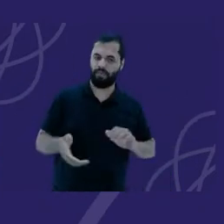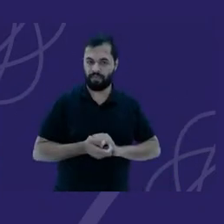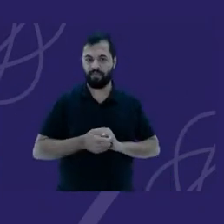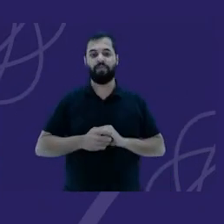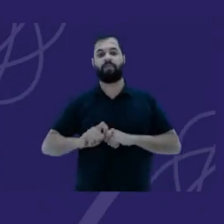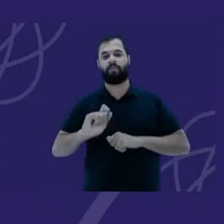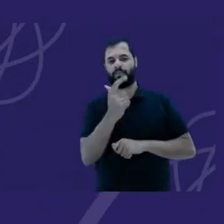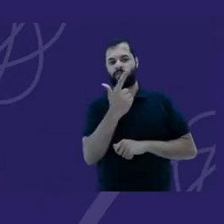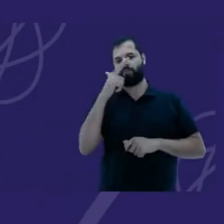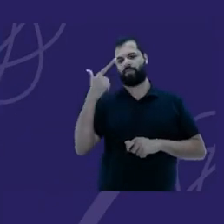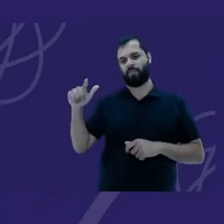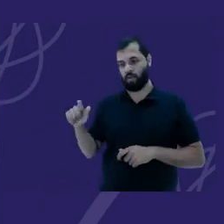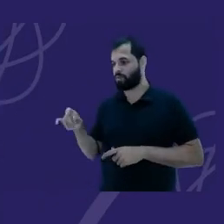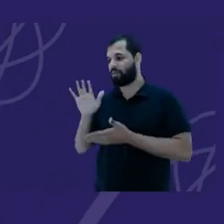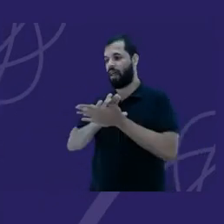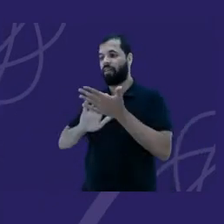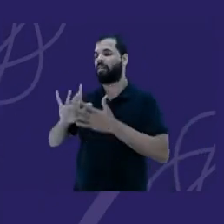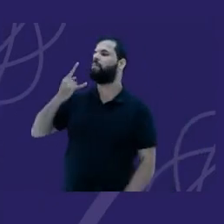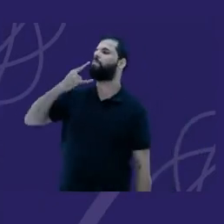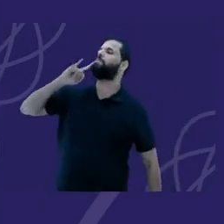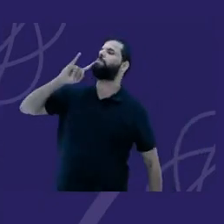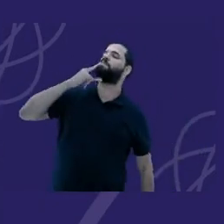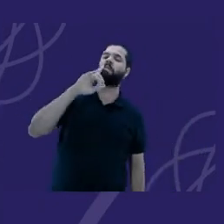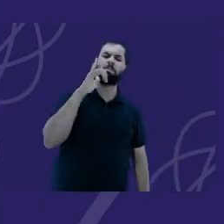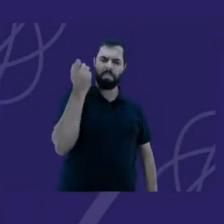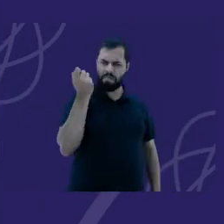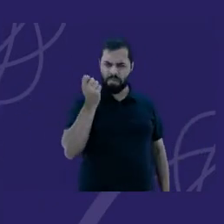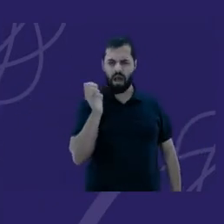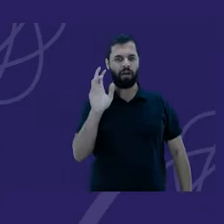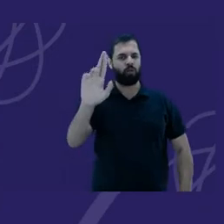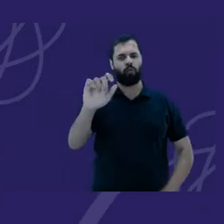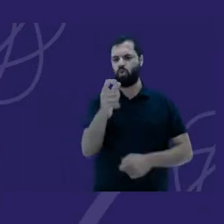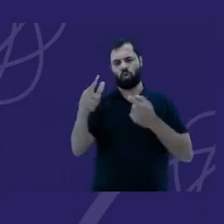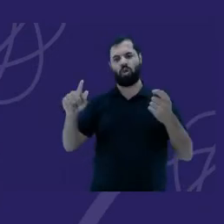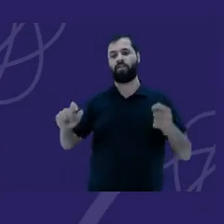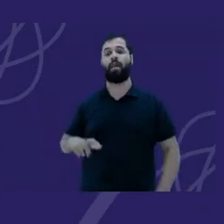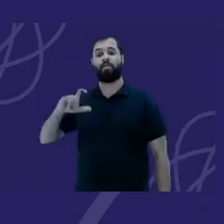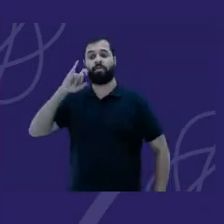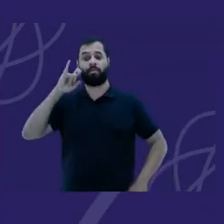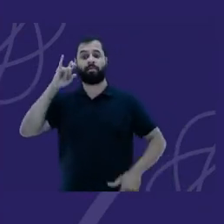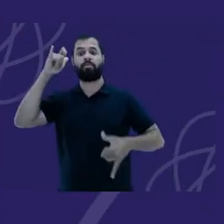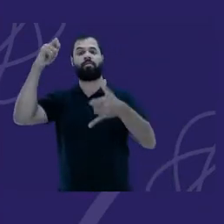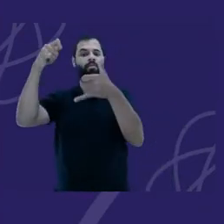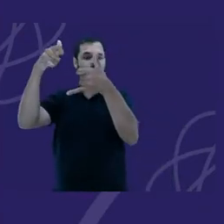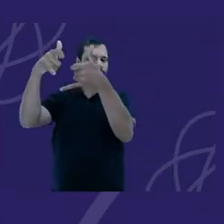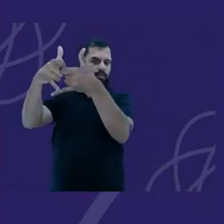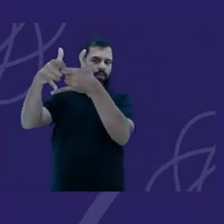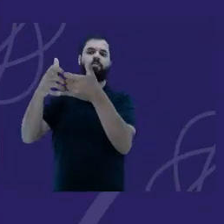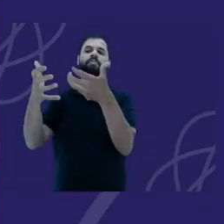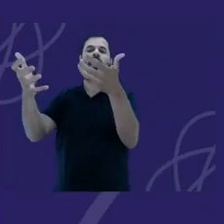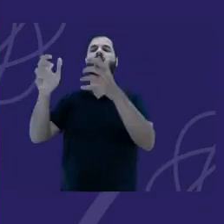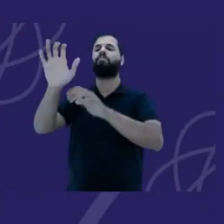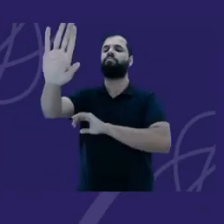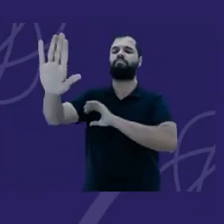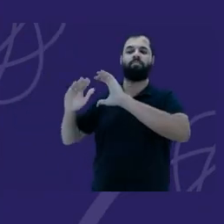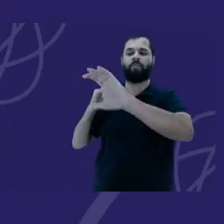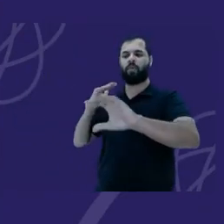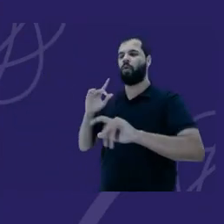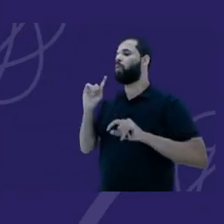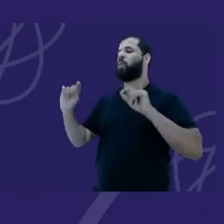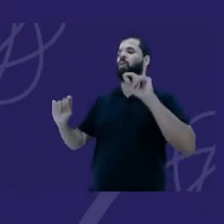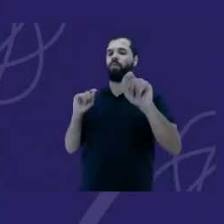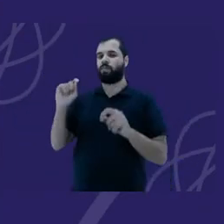não tem cachaça, liga pro entregador. Já disse o doutor, sem respirador, difícil